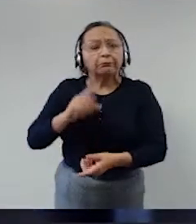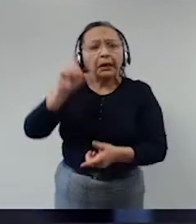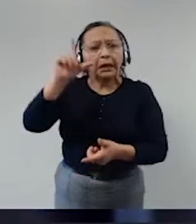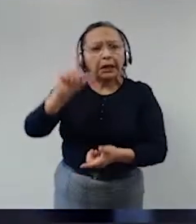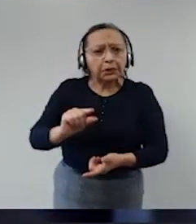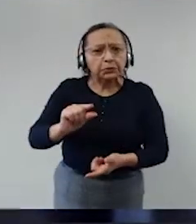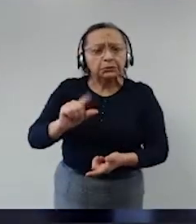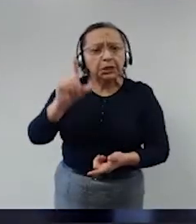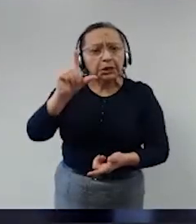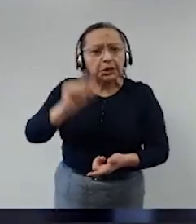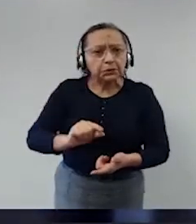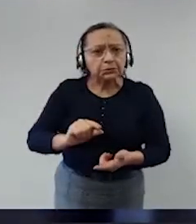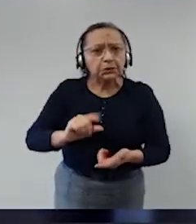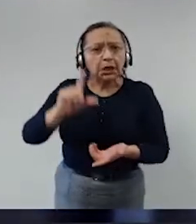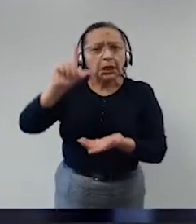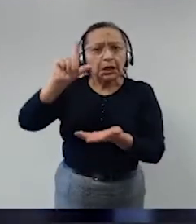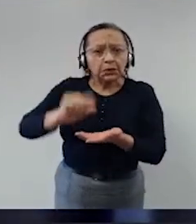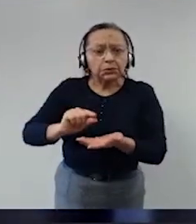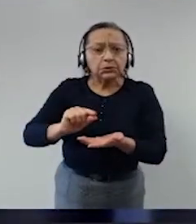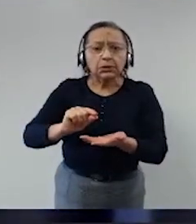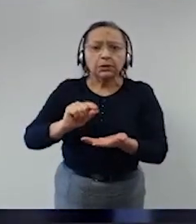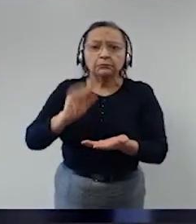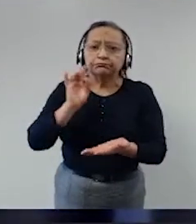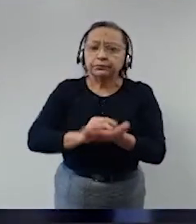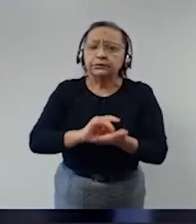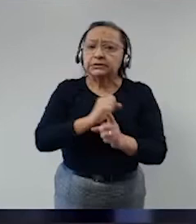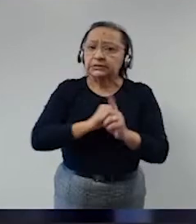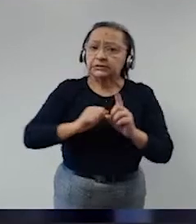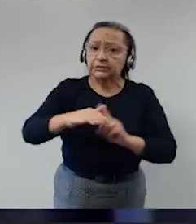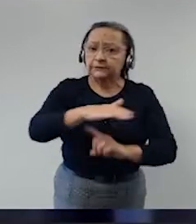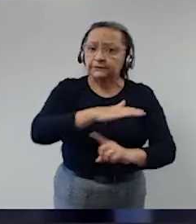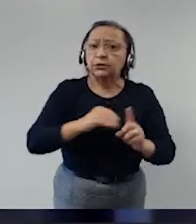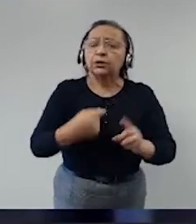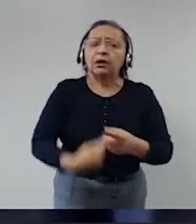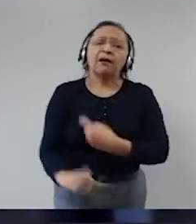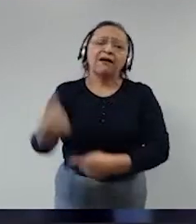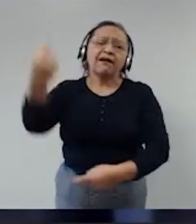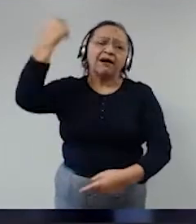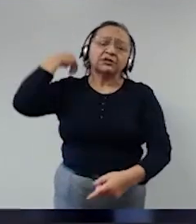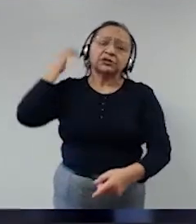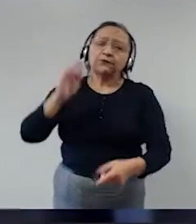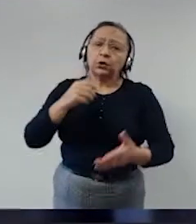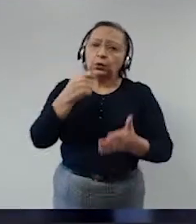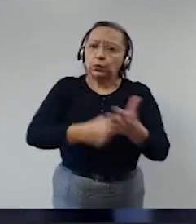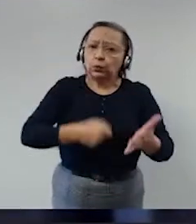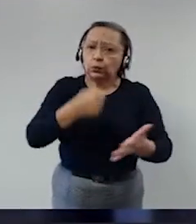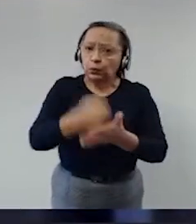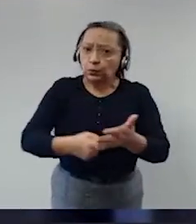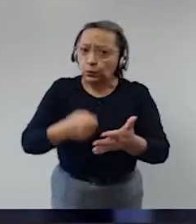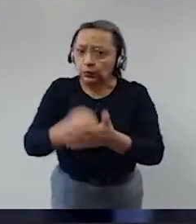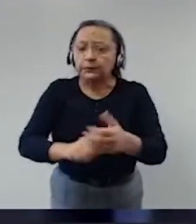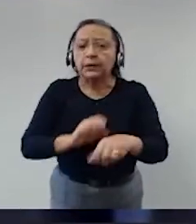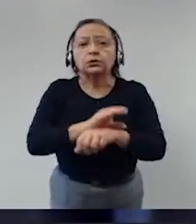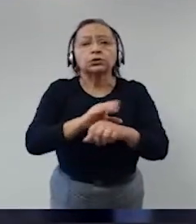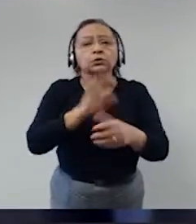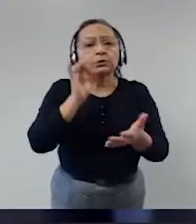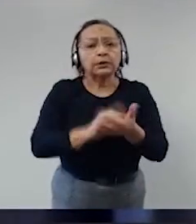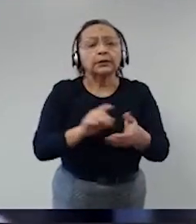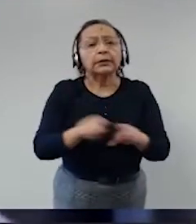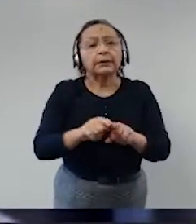reduzir o patamar civilizatório que foi buscado pelo constituinte originário,